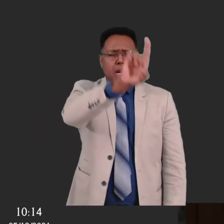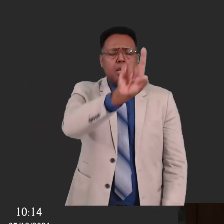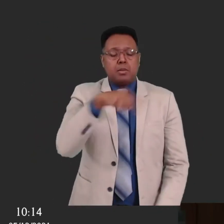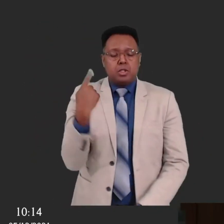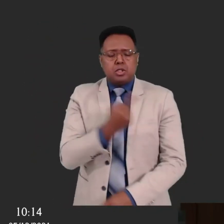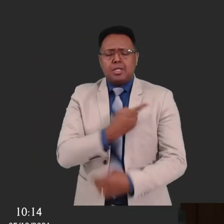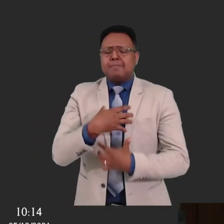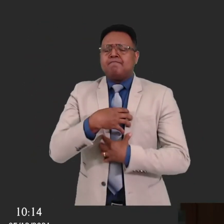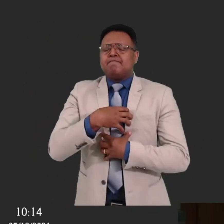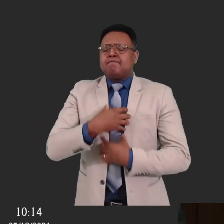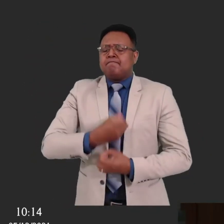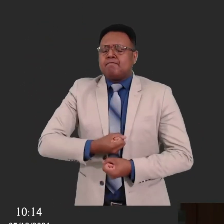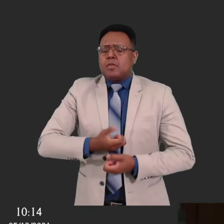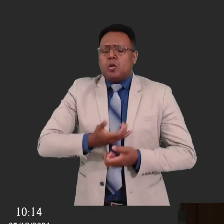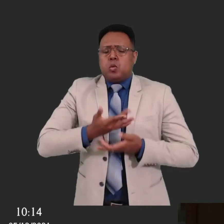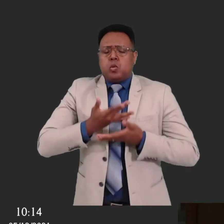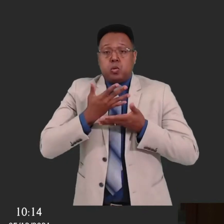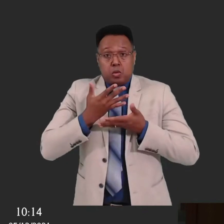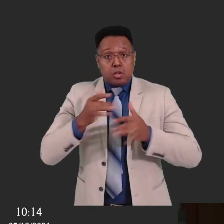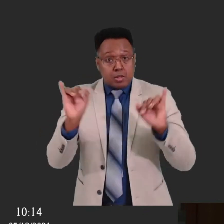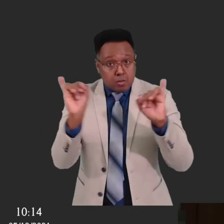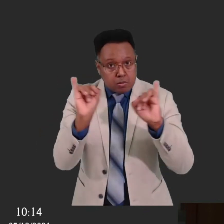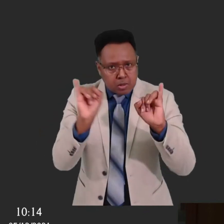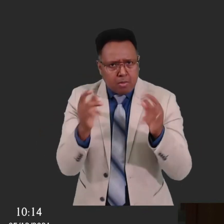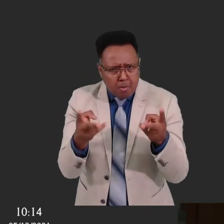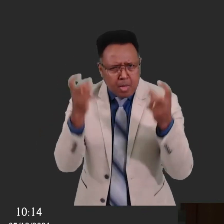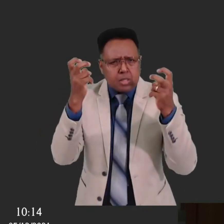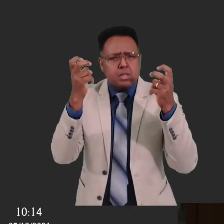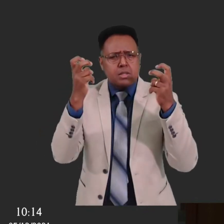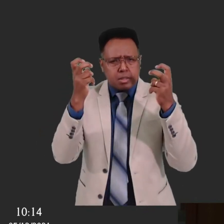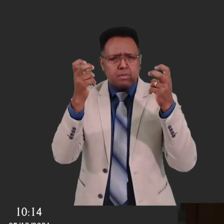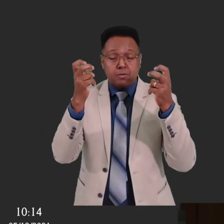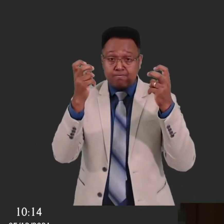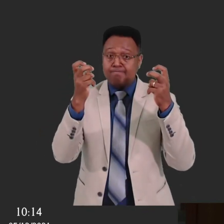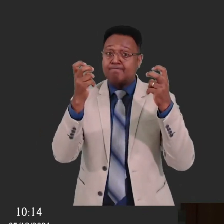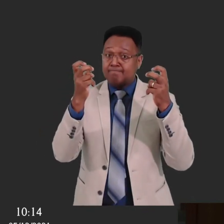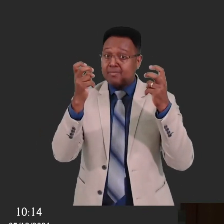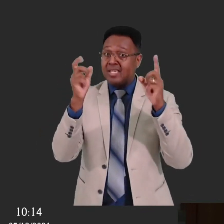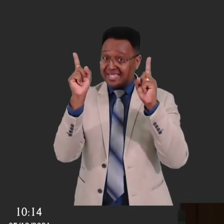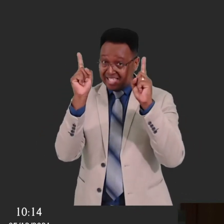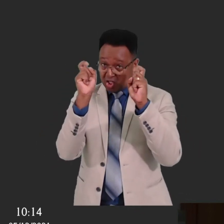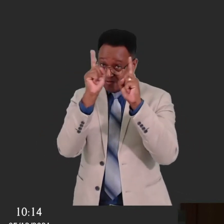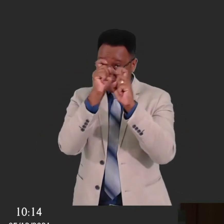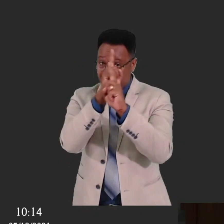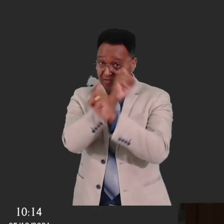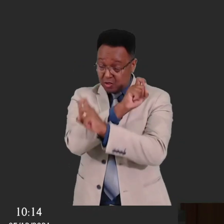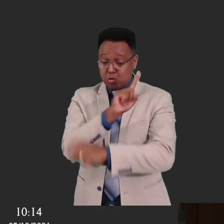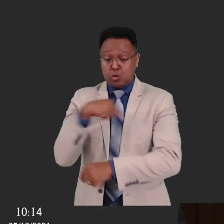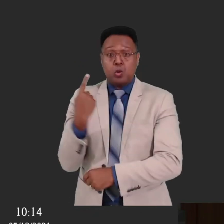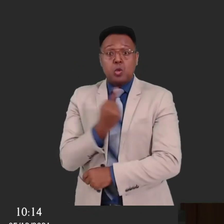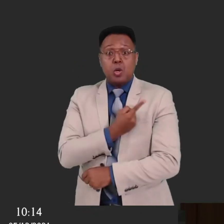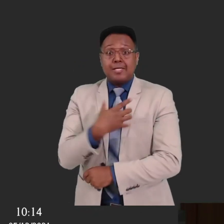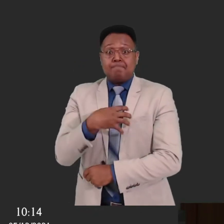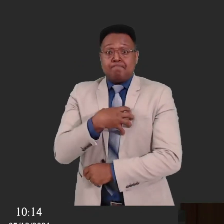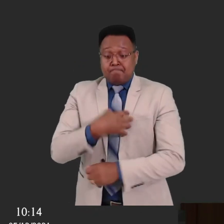Deus. Eu não sei se os irmãos já perceberam que não está fácil conservá-las em nós.